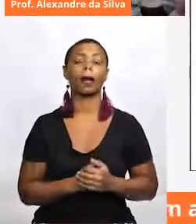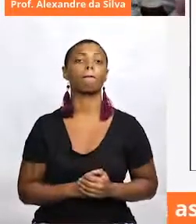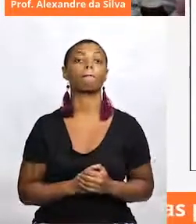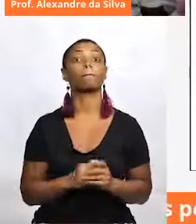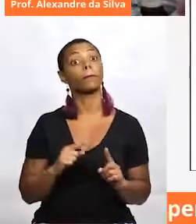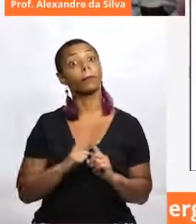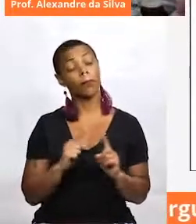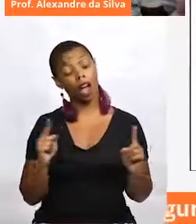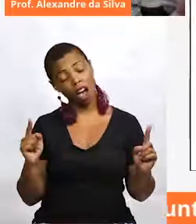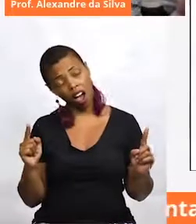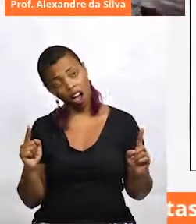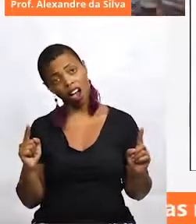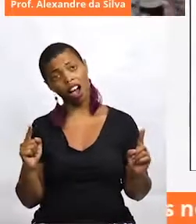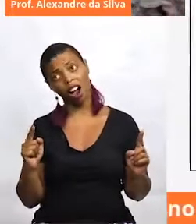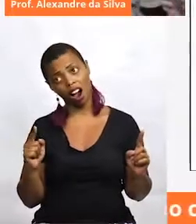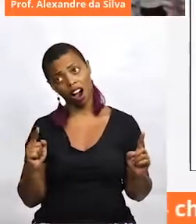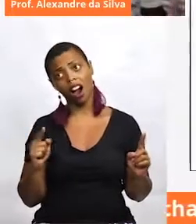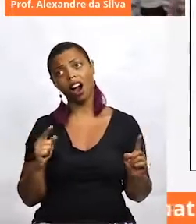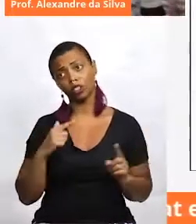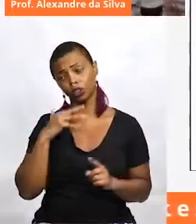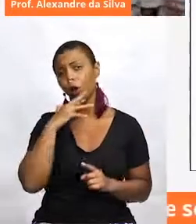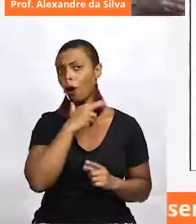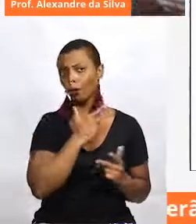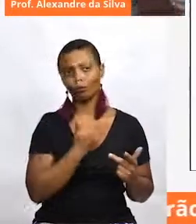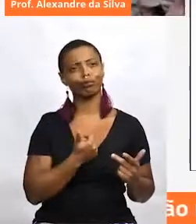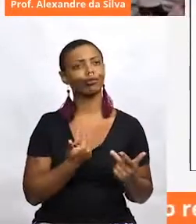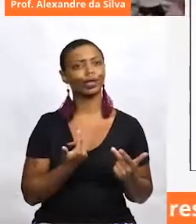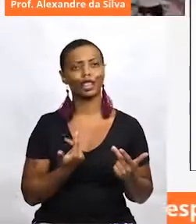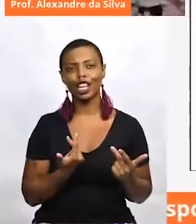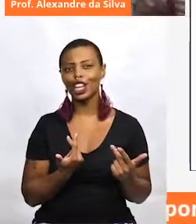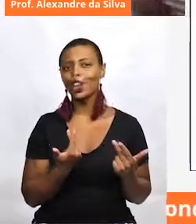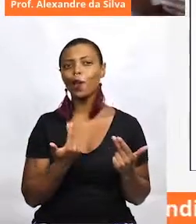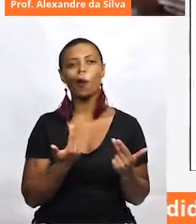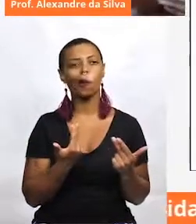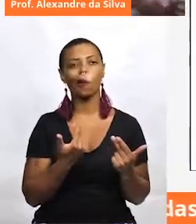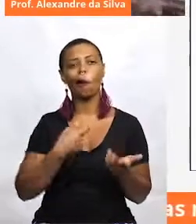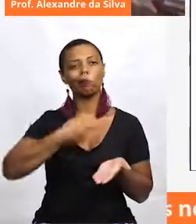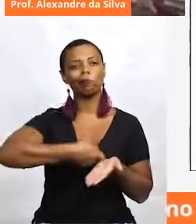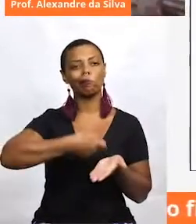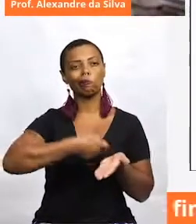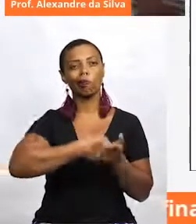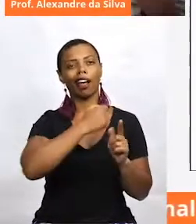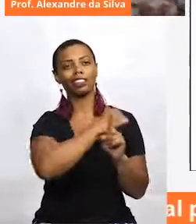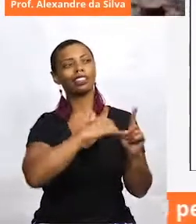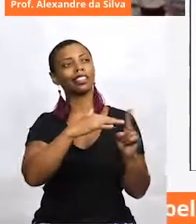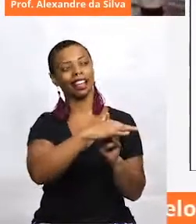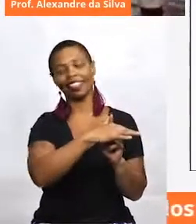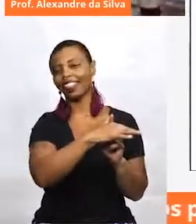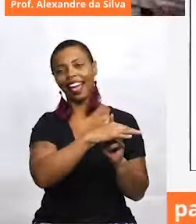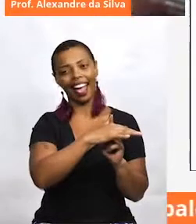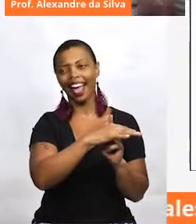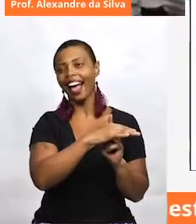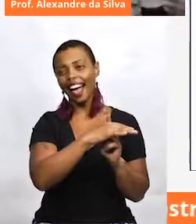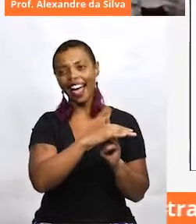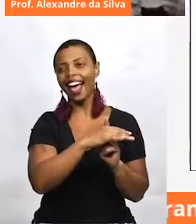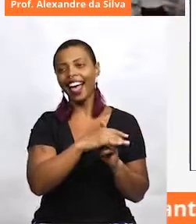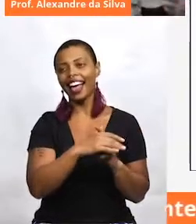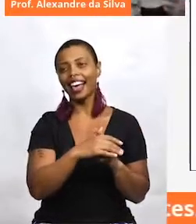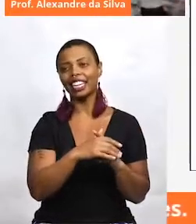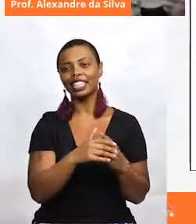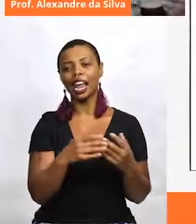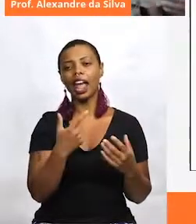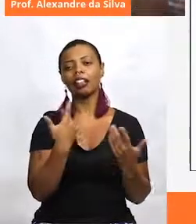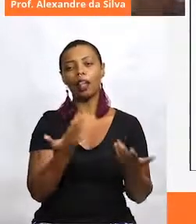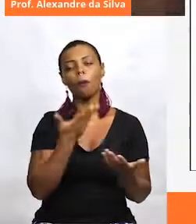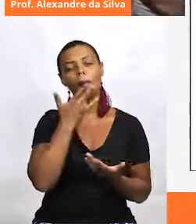tido, eu tenha também passado por essa determinação social, então meu pai queria ofertar aquilo que para ele